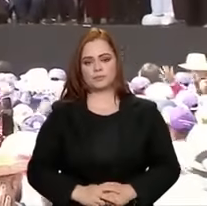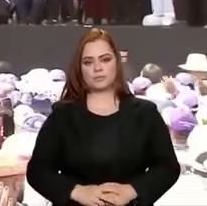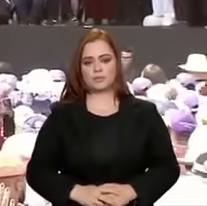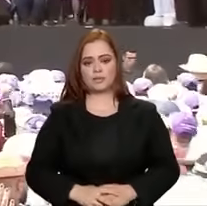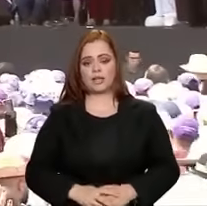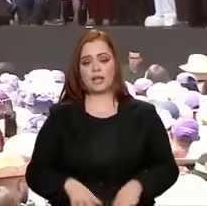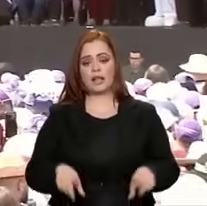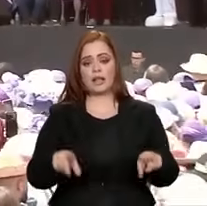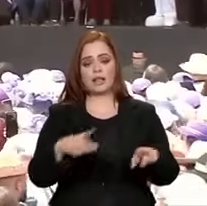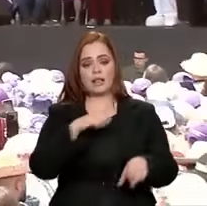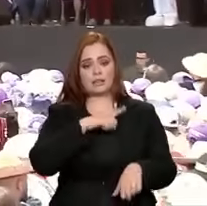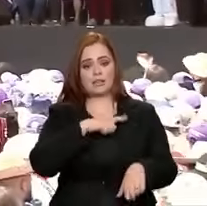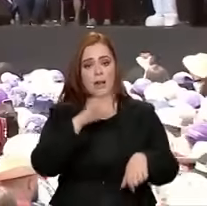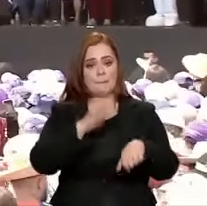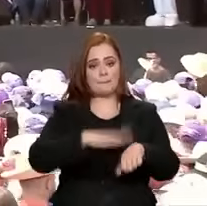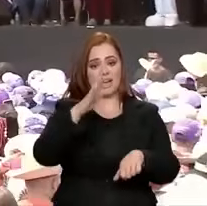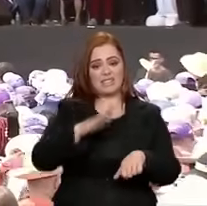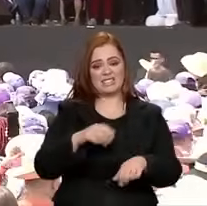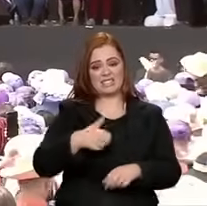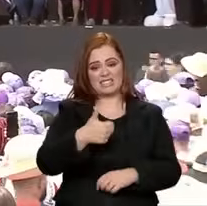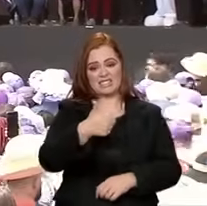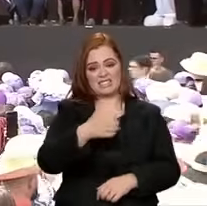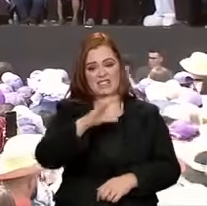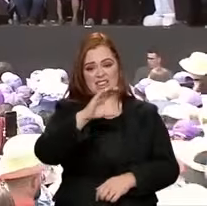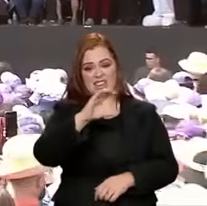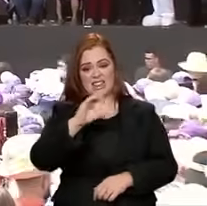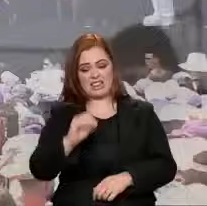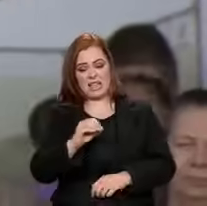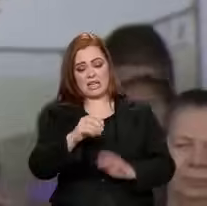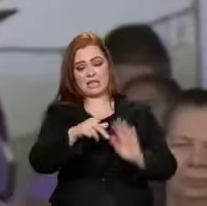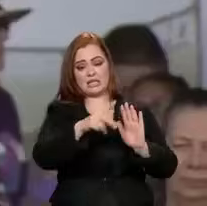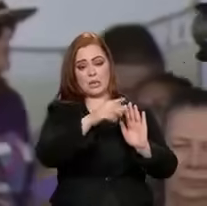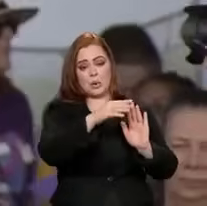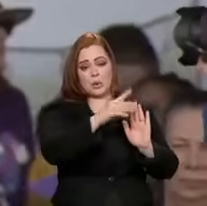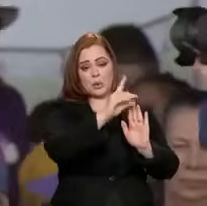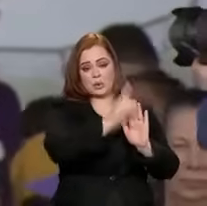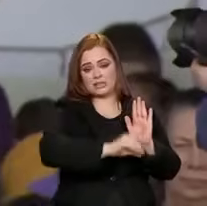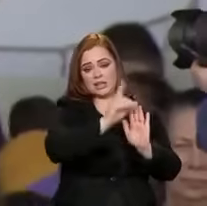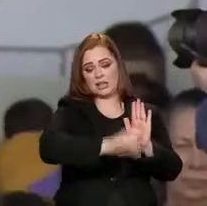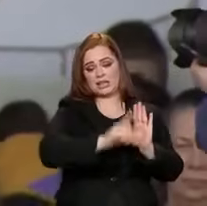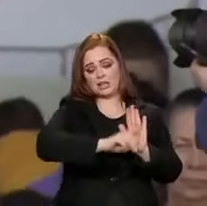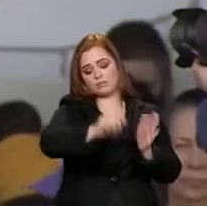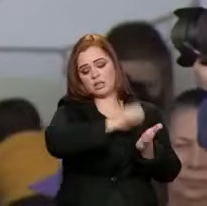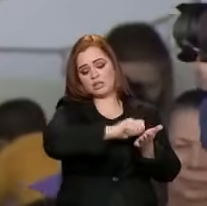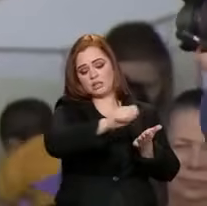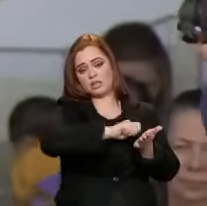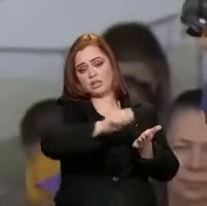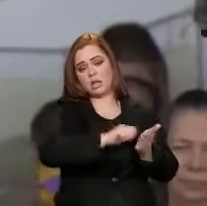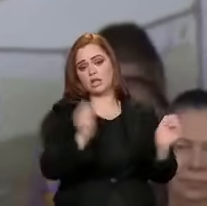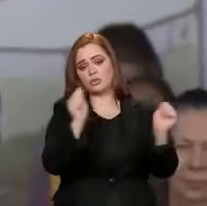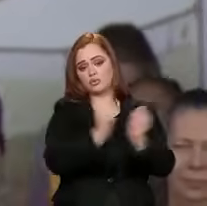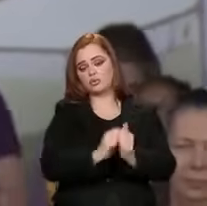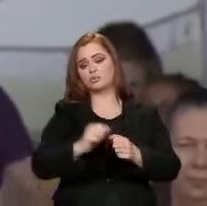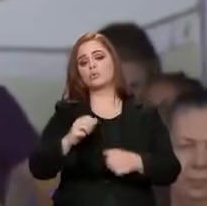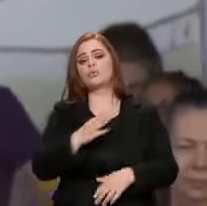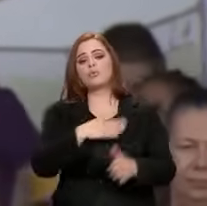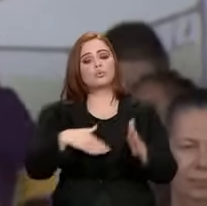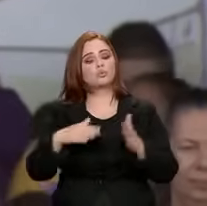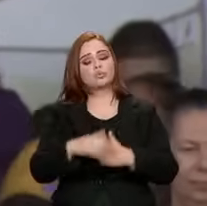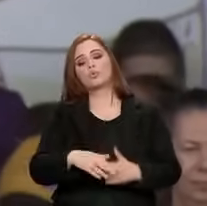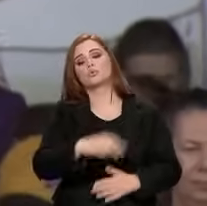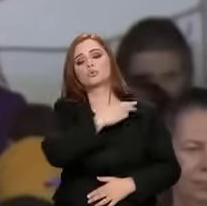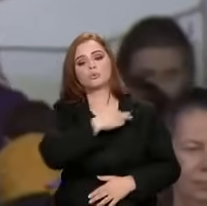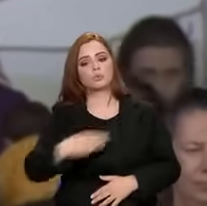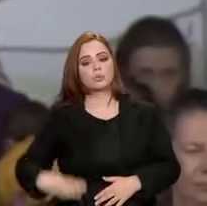tem mais 10 portarias que serão assinadas ao longo da semana pelas ministras e ministros